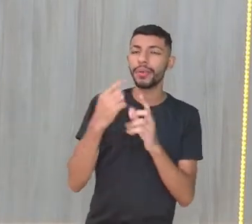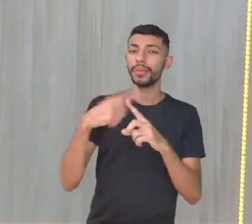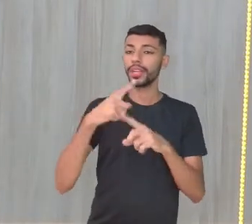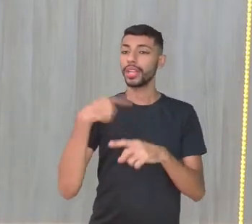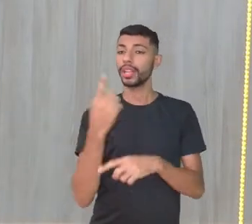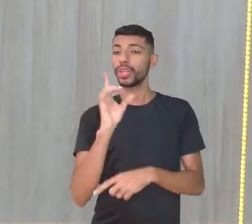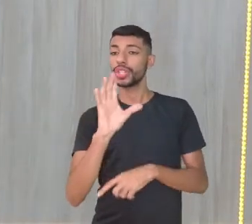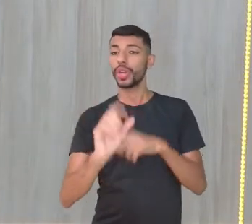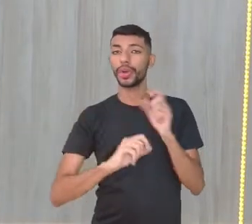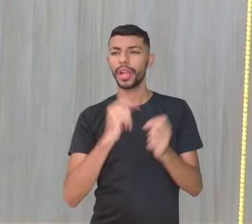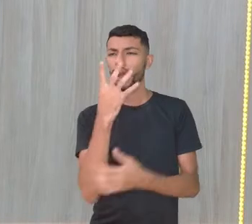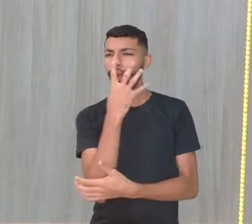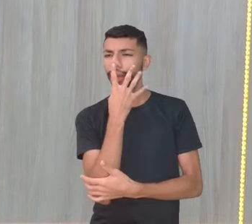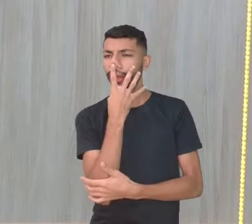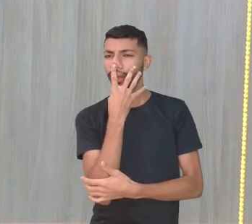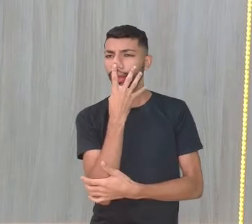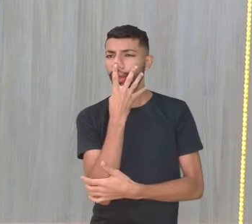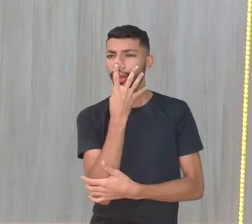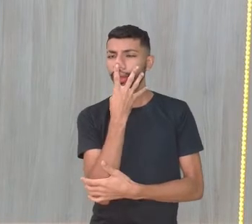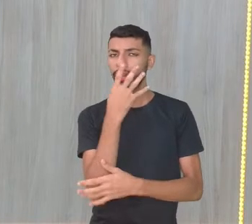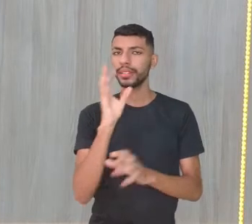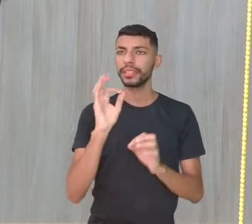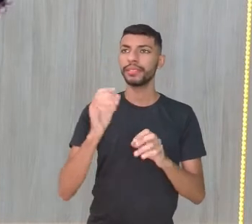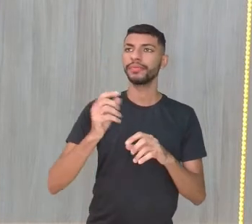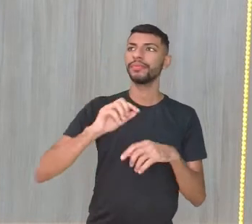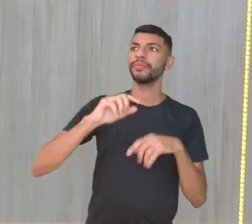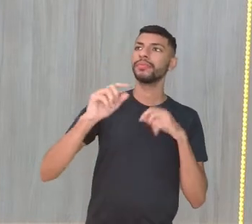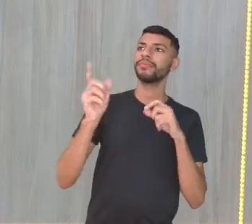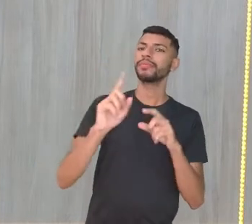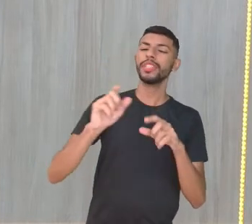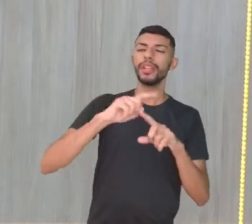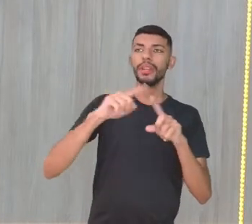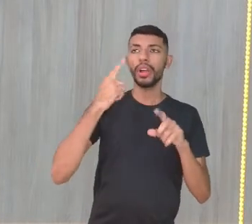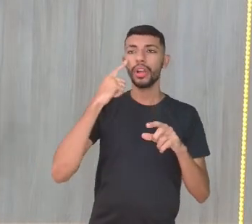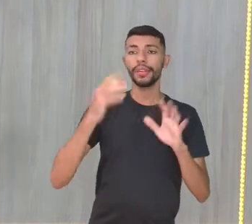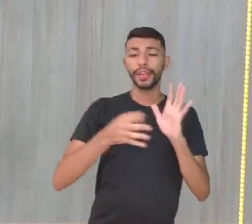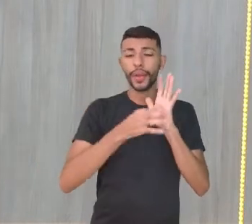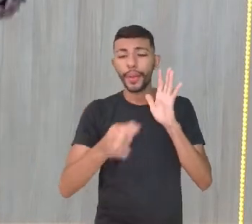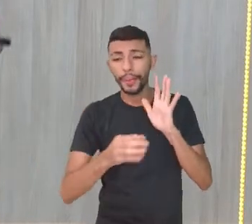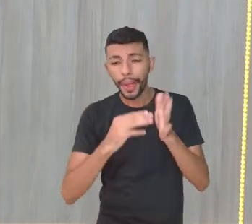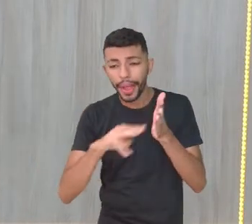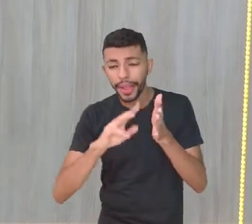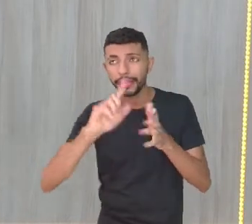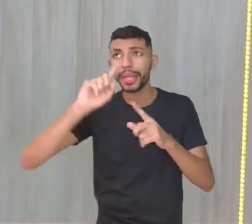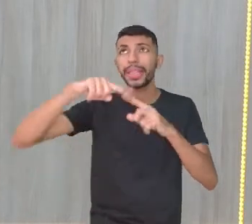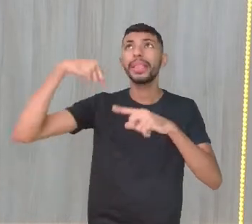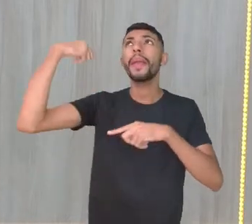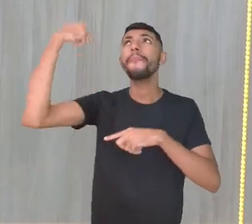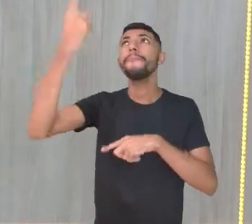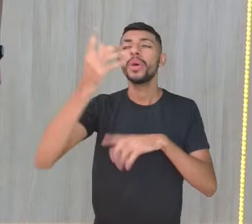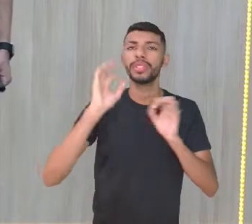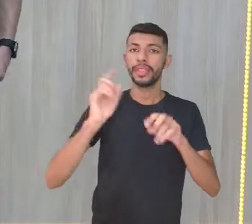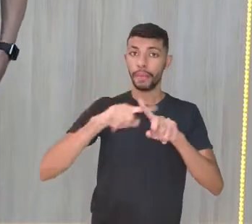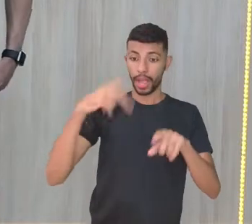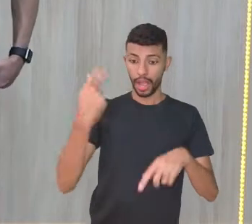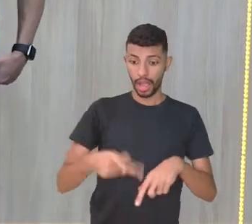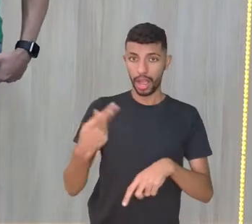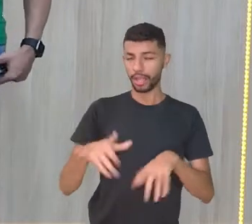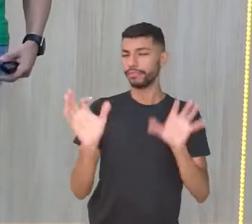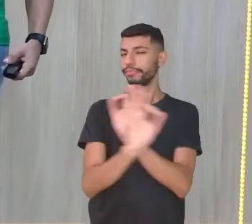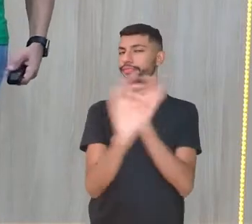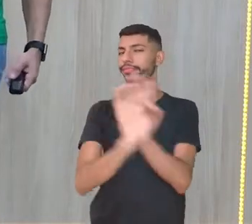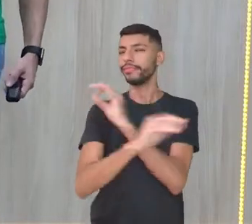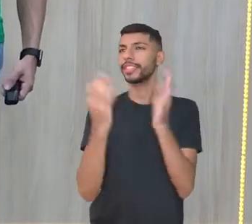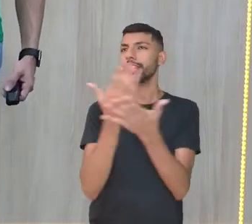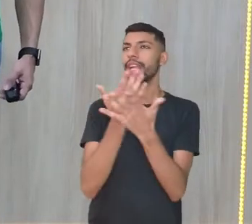não tem como interagir, só tem como a gente enviar um comentário que o professor vai ver depois, certo? Então, aqui na nossa aula